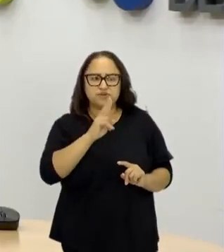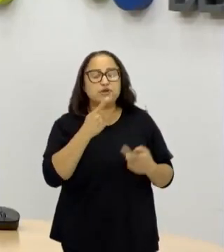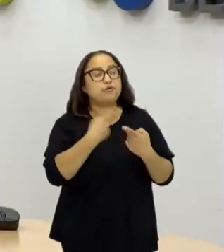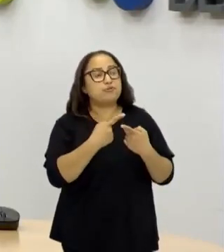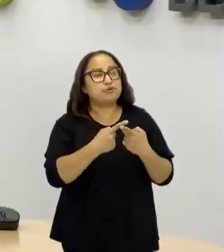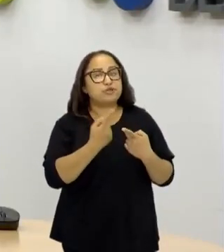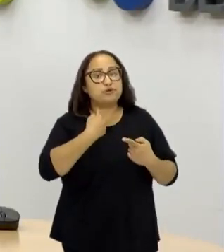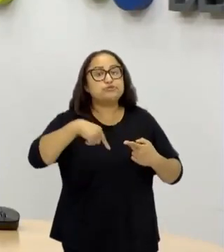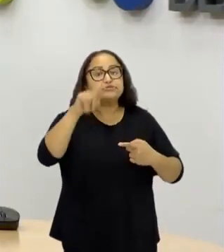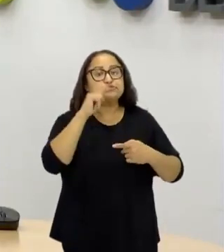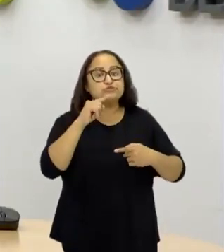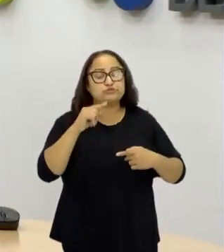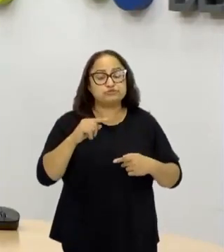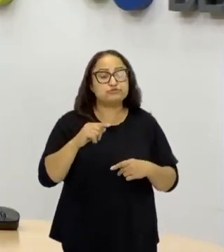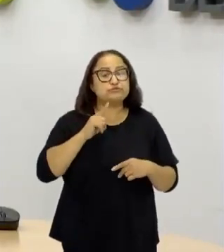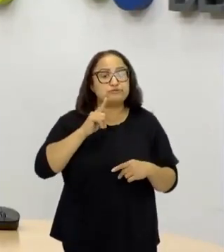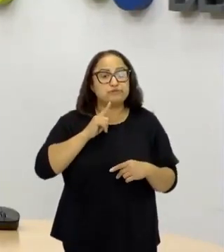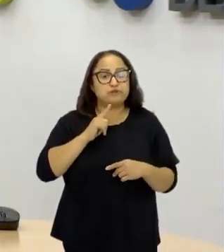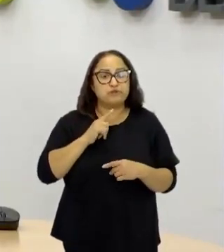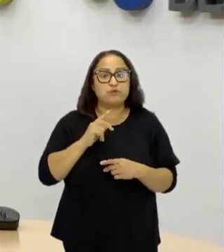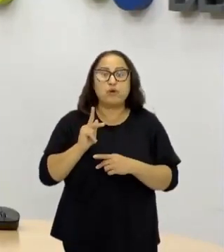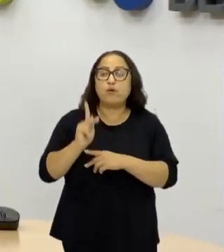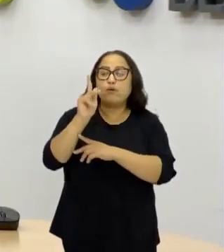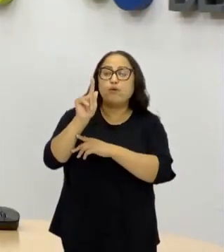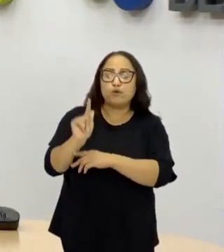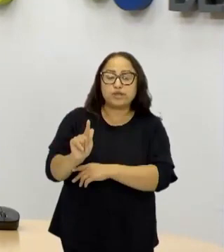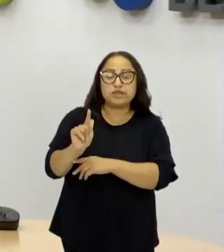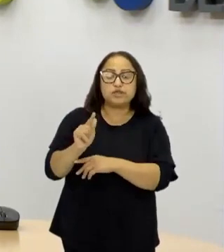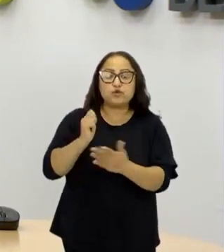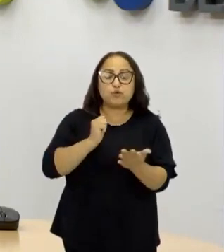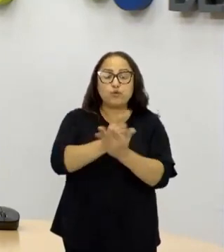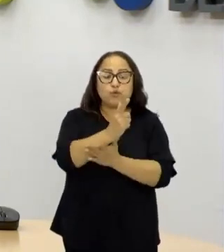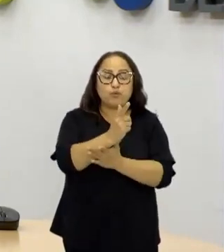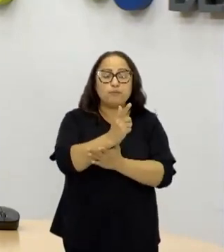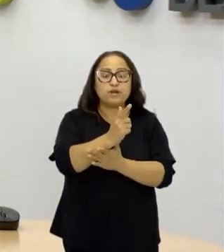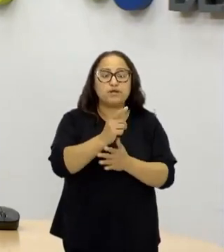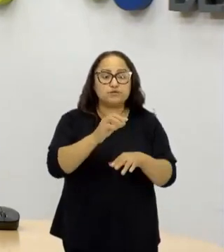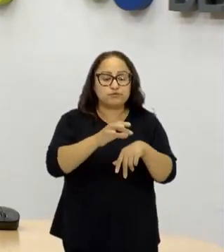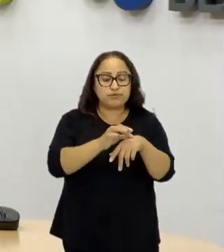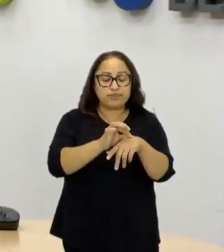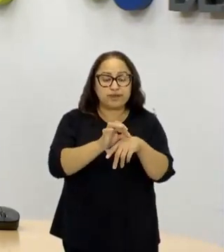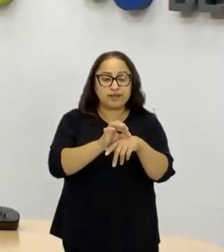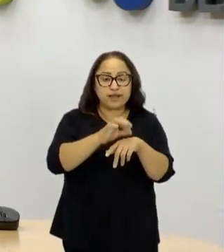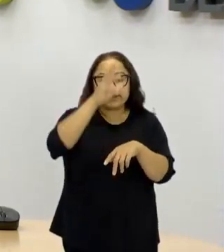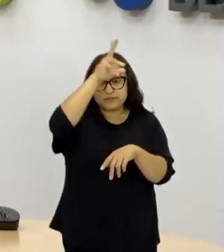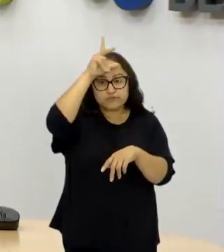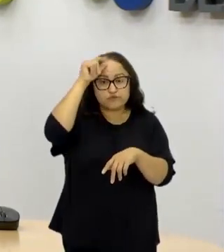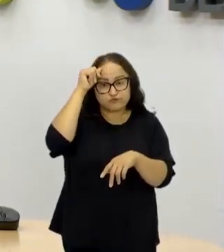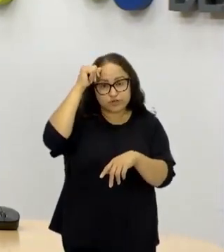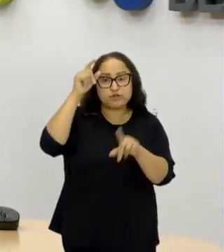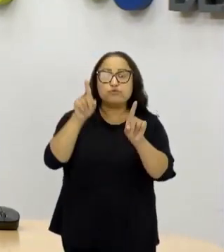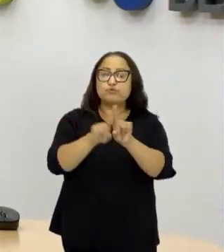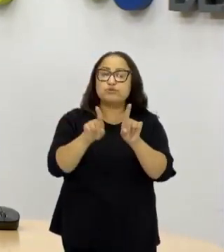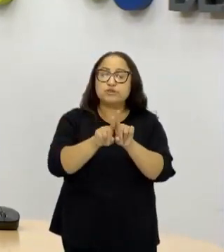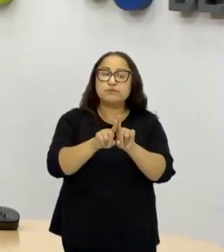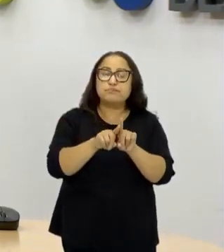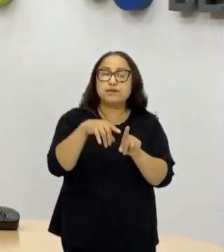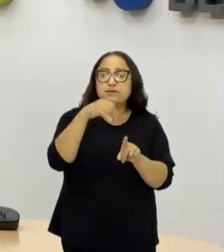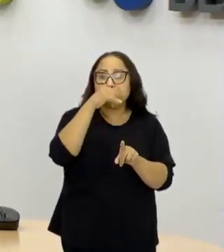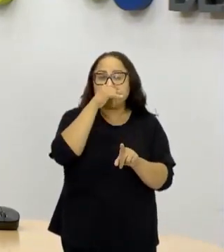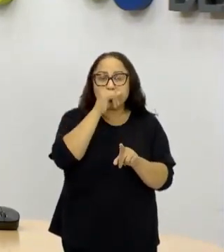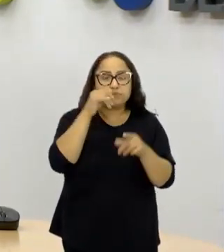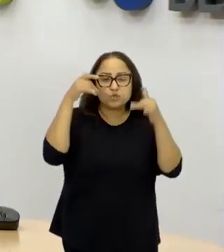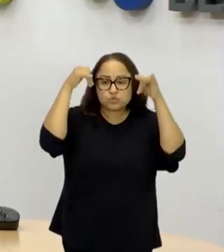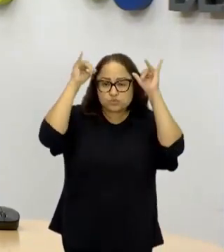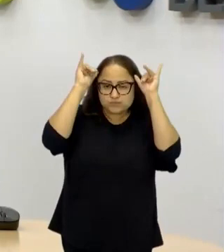quando compramos aí o quilo da carne bovina, o quilo da carne aí de frango, que é realmente isso, né? Infelizmente,